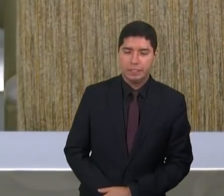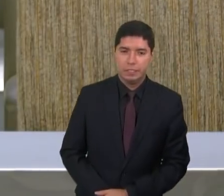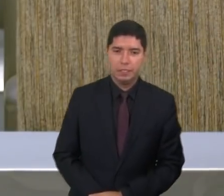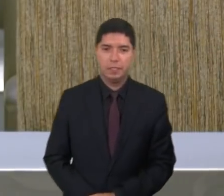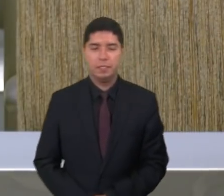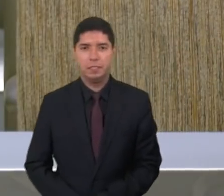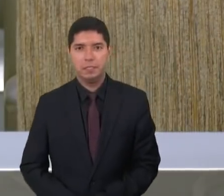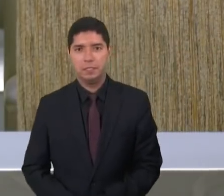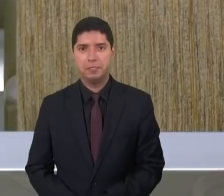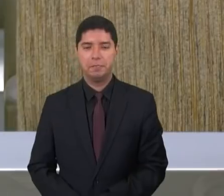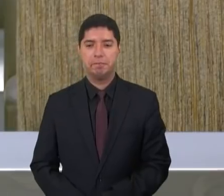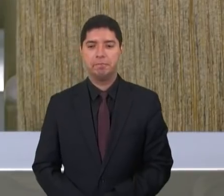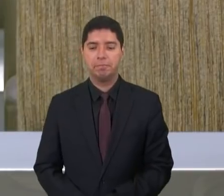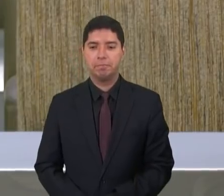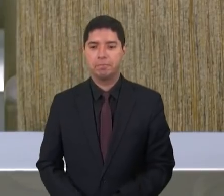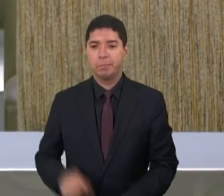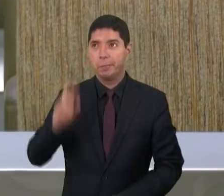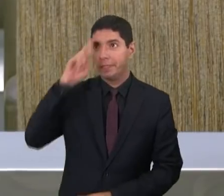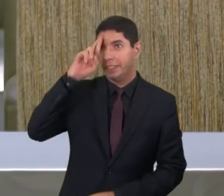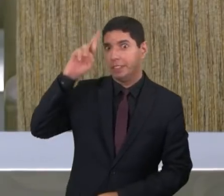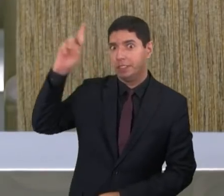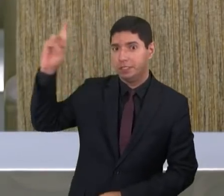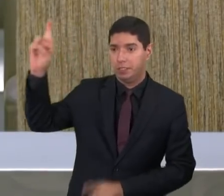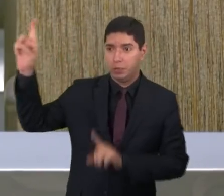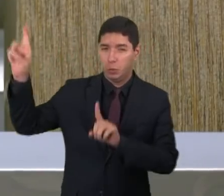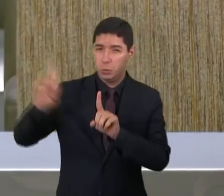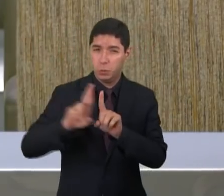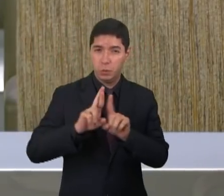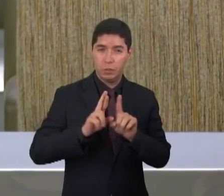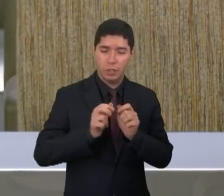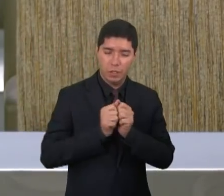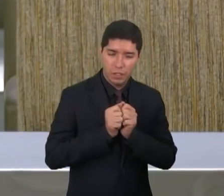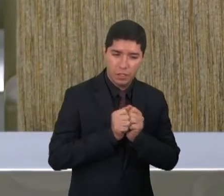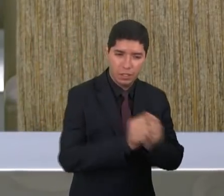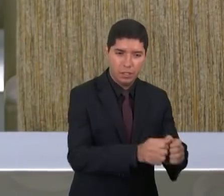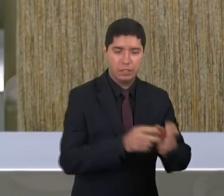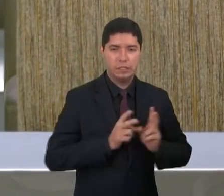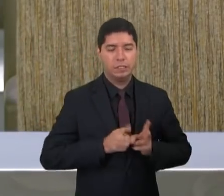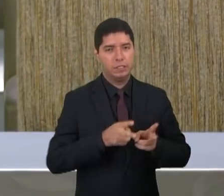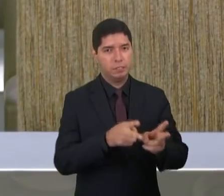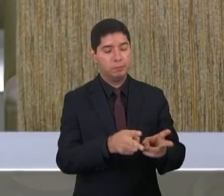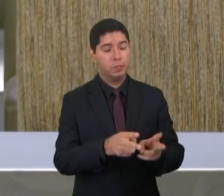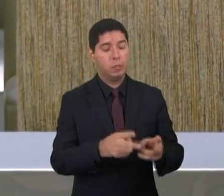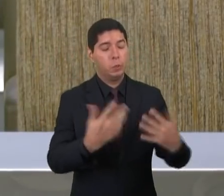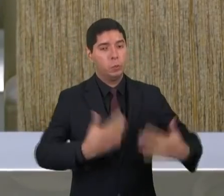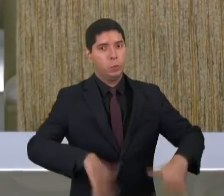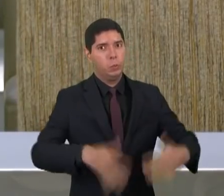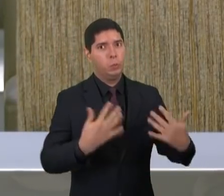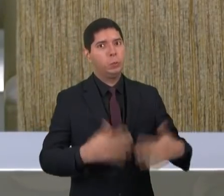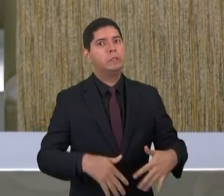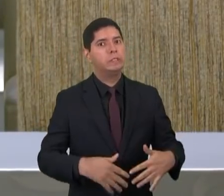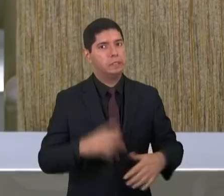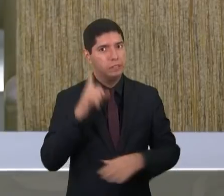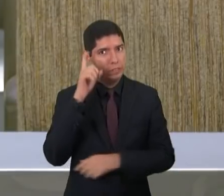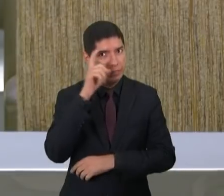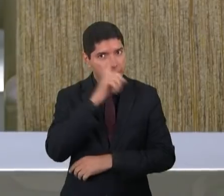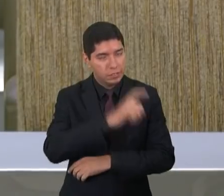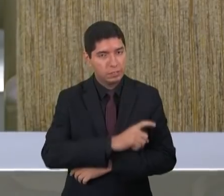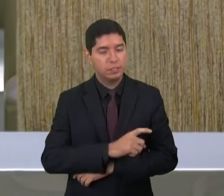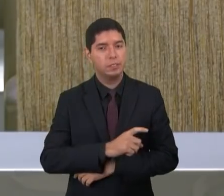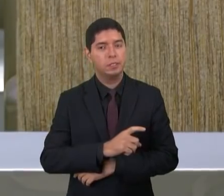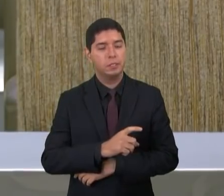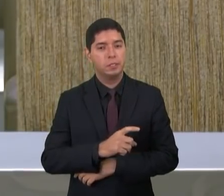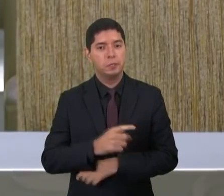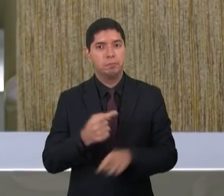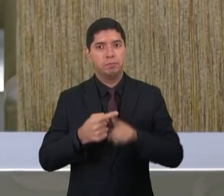lado, ora diga Israel. Se não for o Senhor que esteve ao nosso lado,